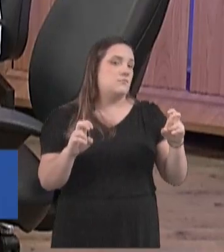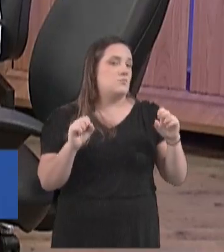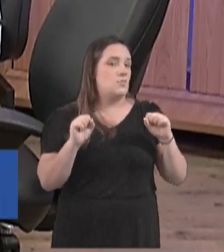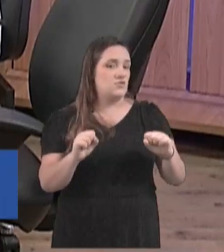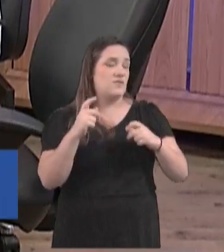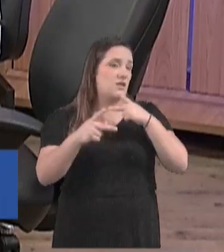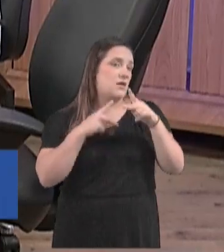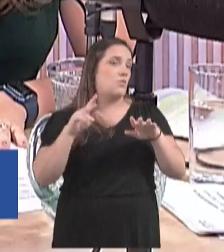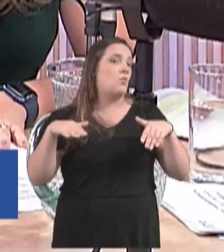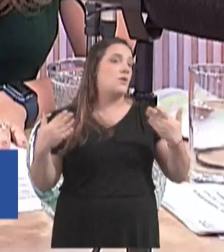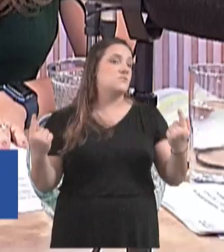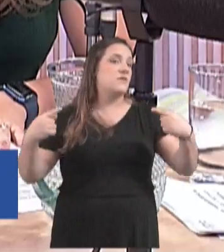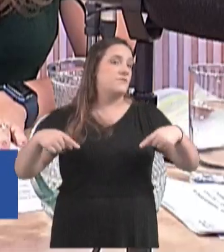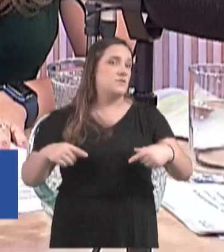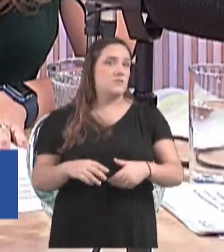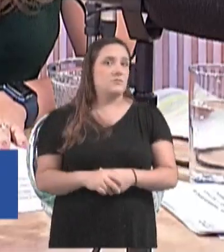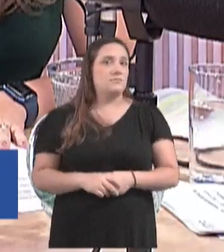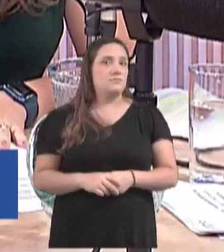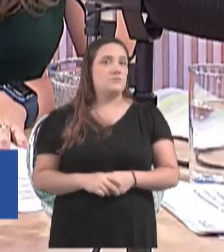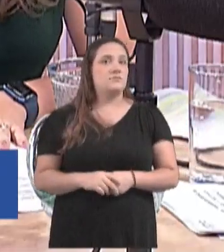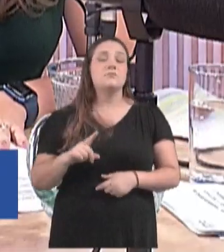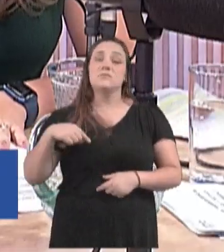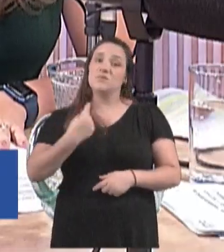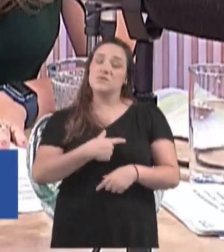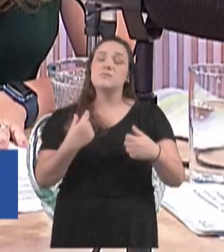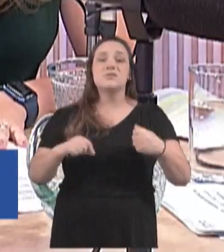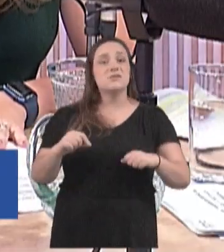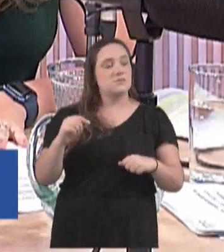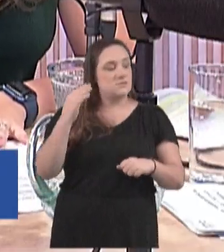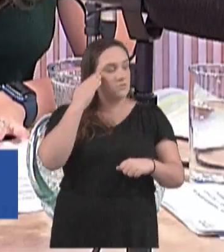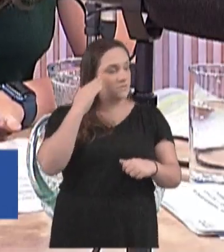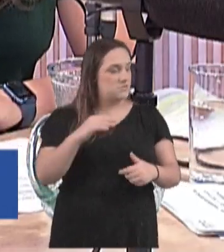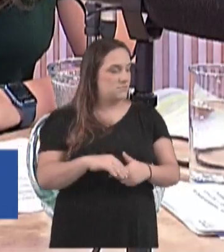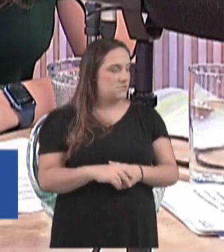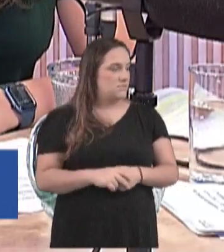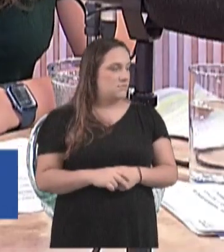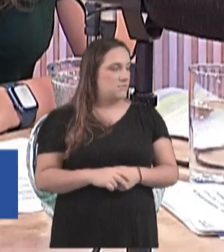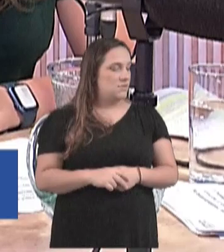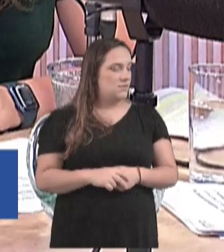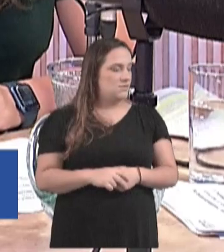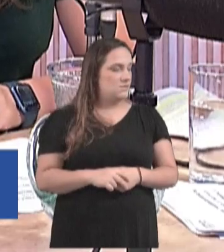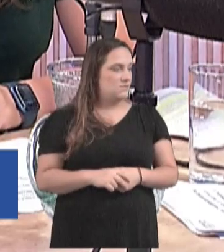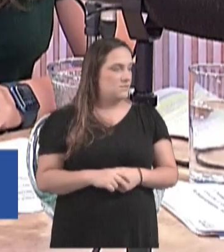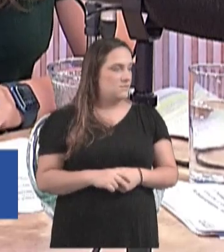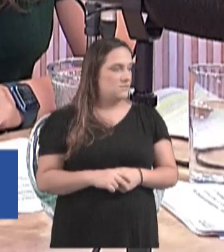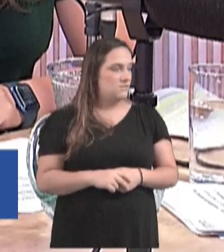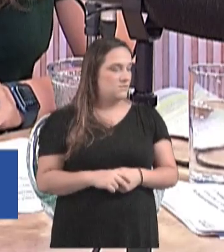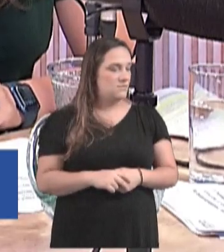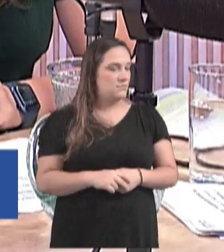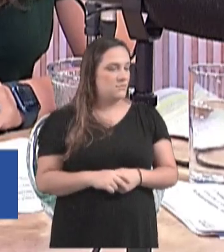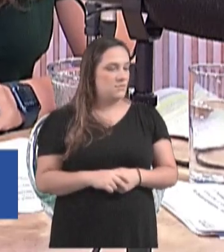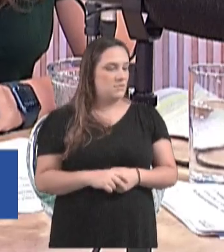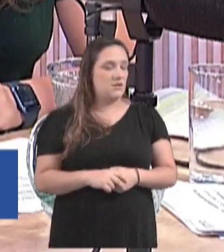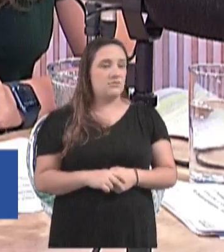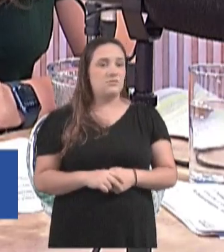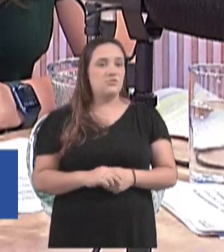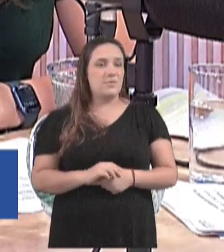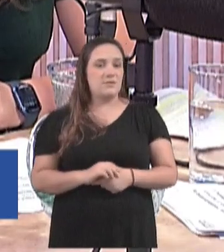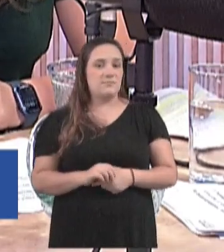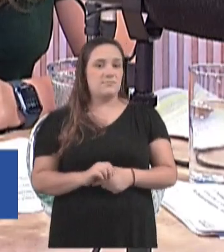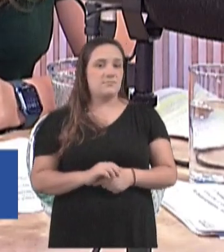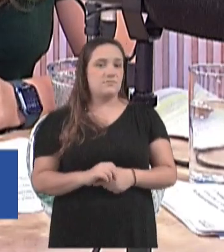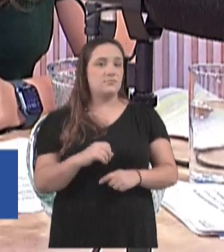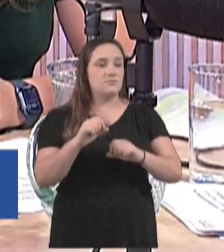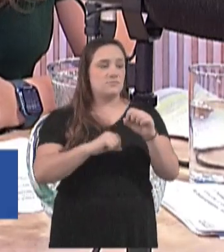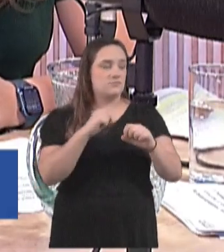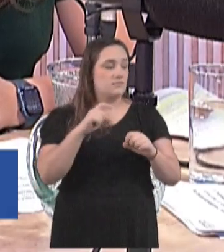são os desafios? A gente tem que entender que a água é essencial para 2 pontos. Um, para a vida, ninguém vive sem água.